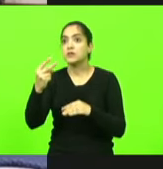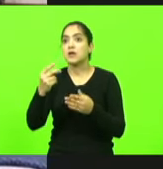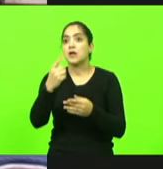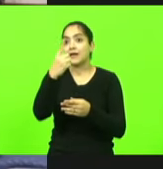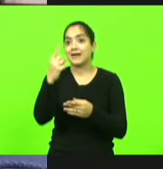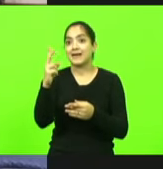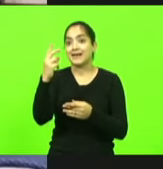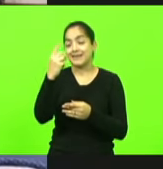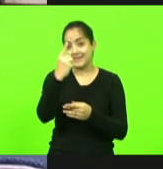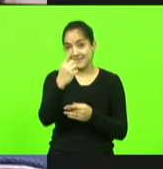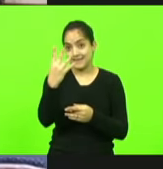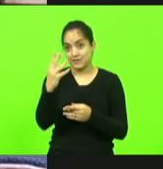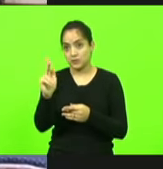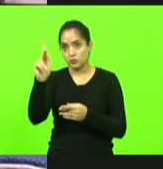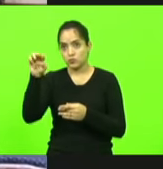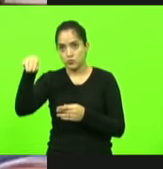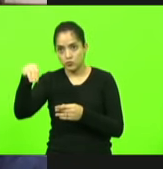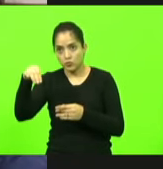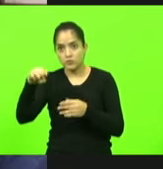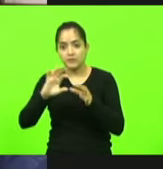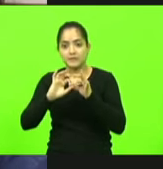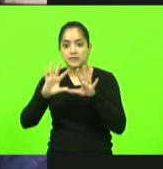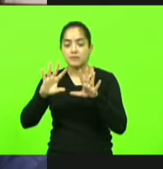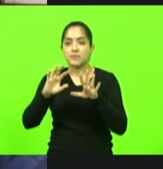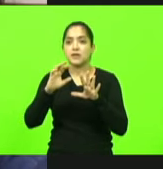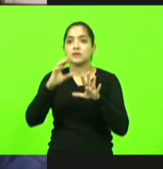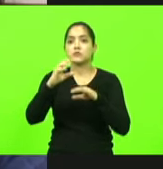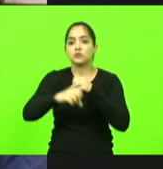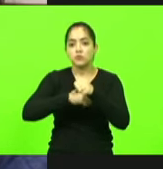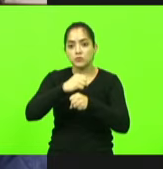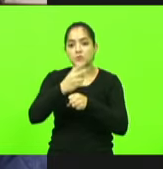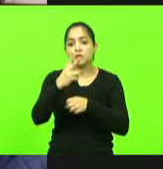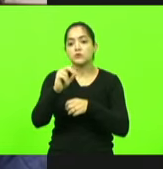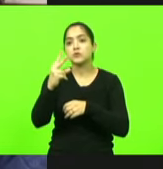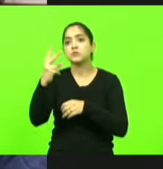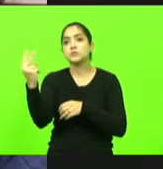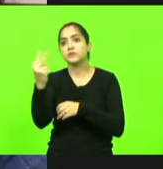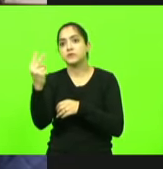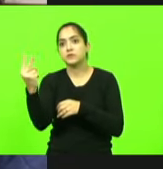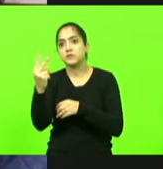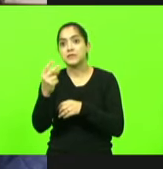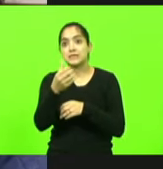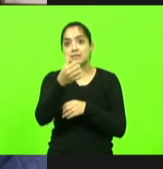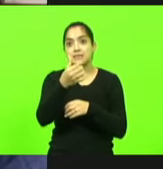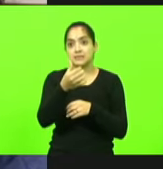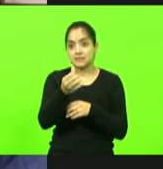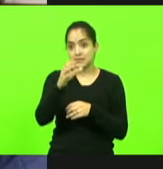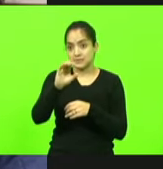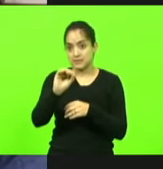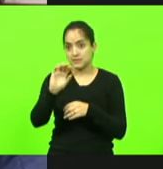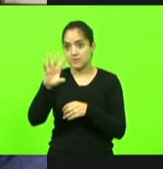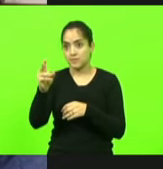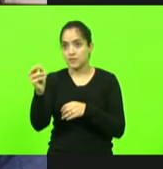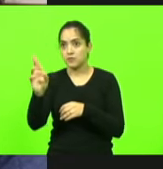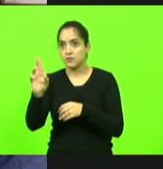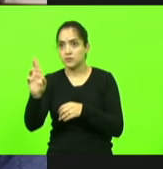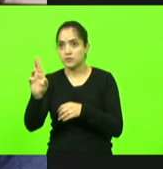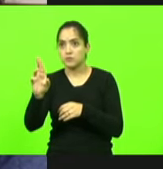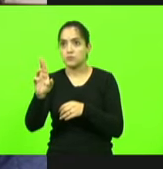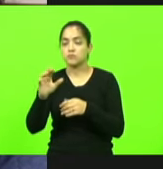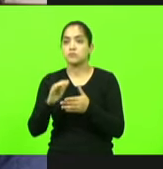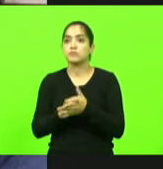sejam liberados no ano 2022. E que 60 milhões desses recursos serão destinados à